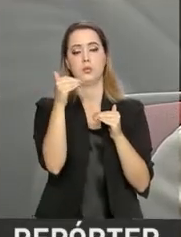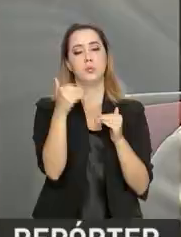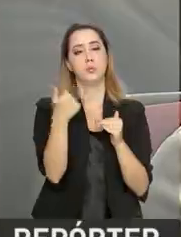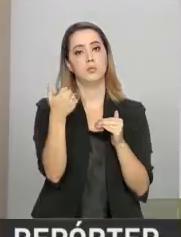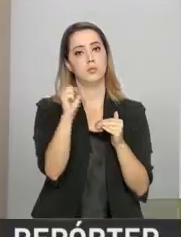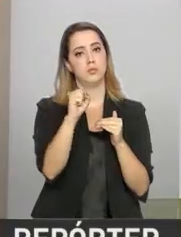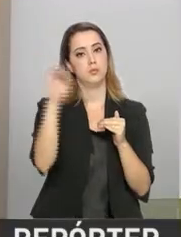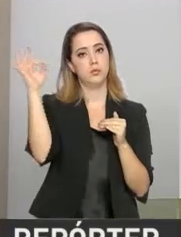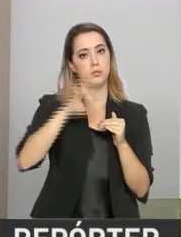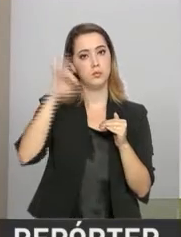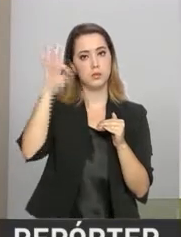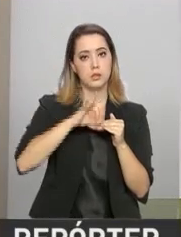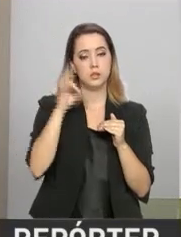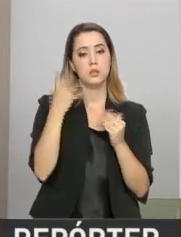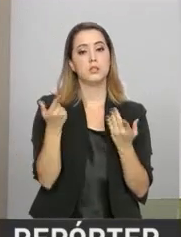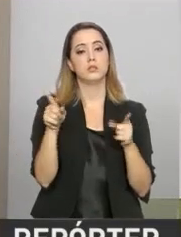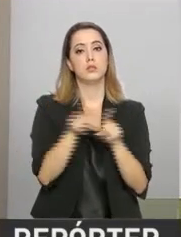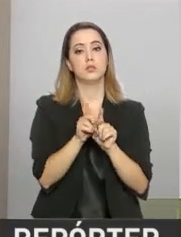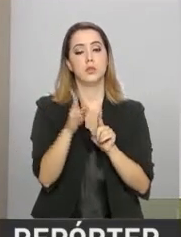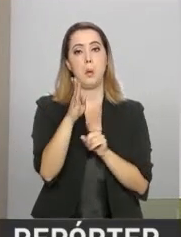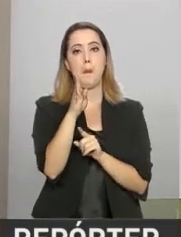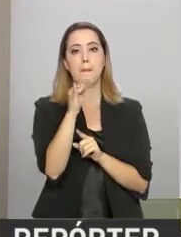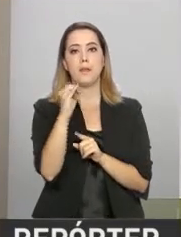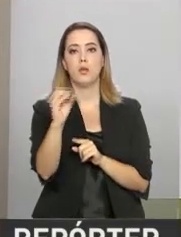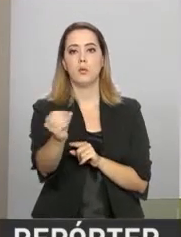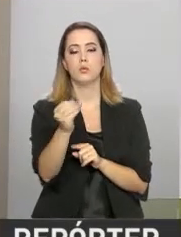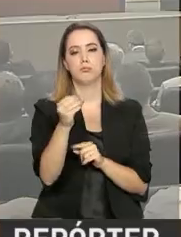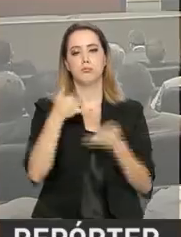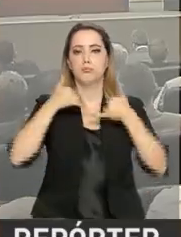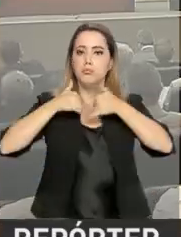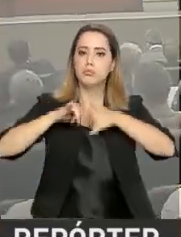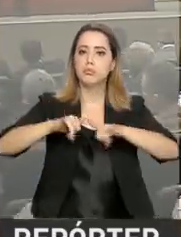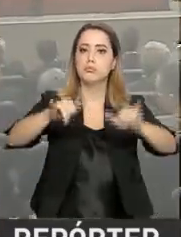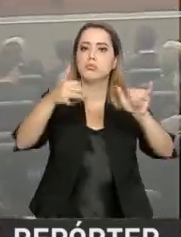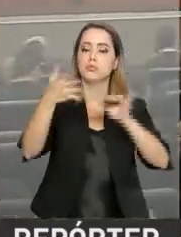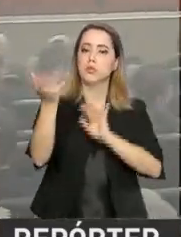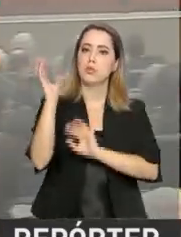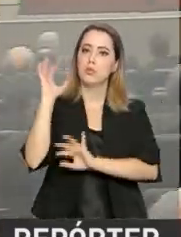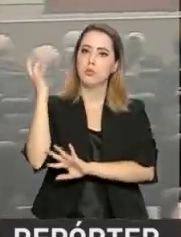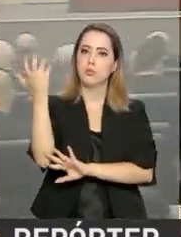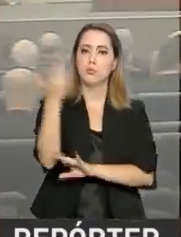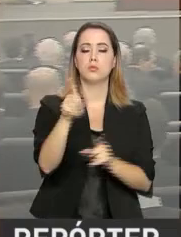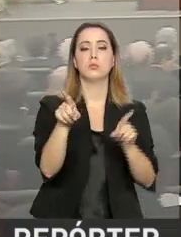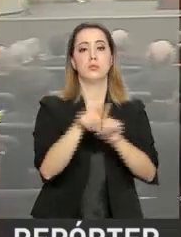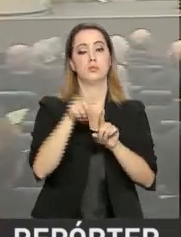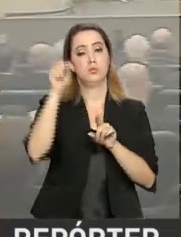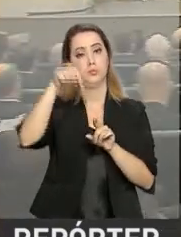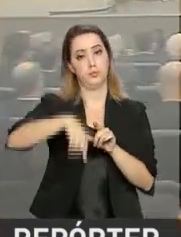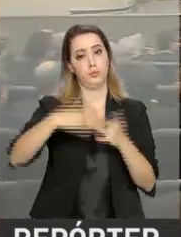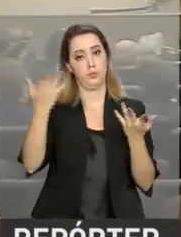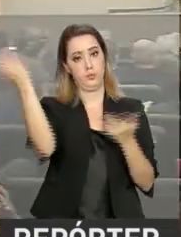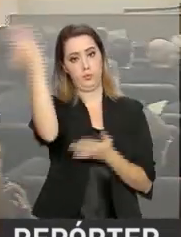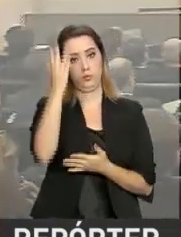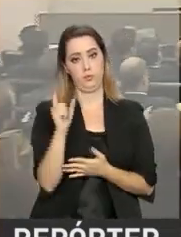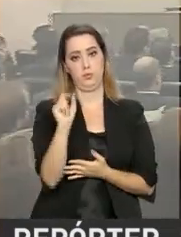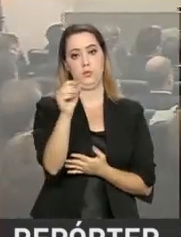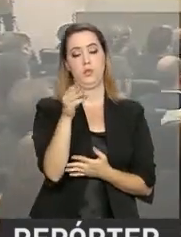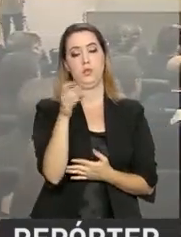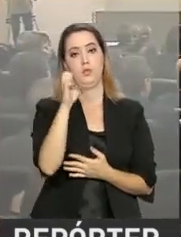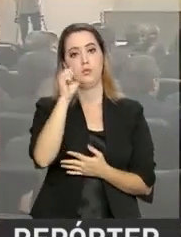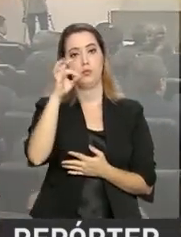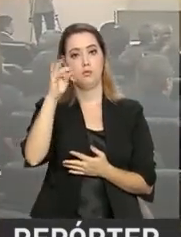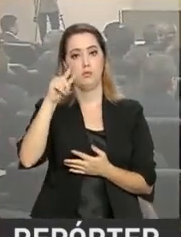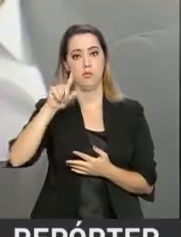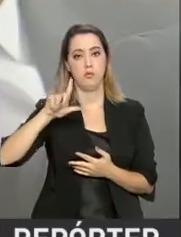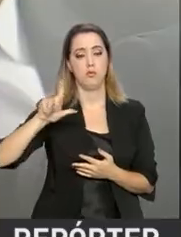2030 a participação de bioenergia sustentável na matriz energética brasileira no caso do etanol o governo